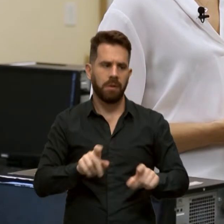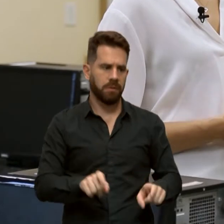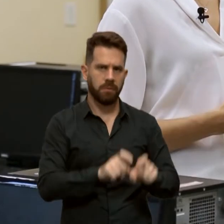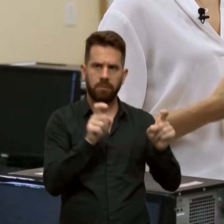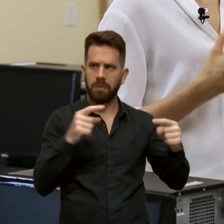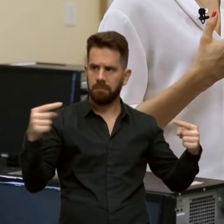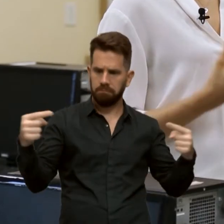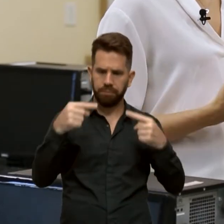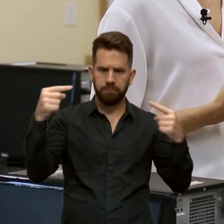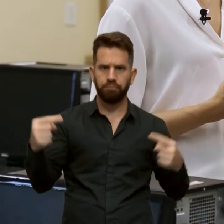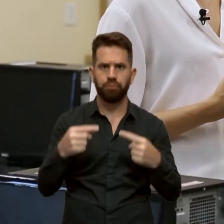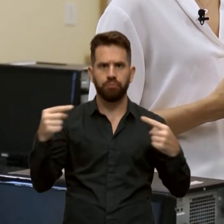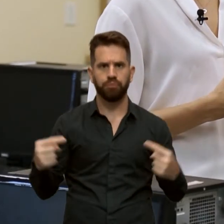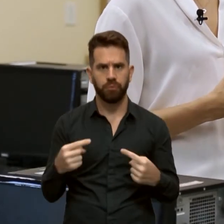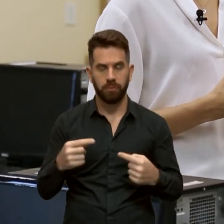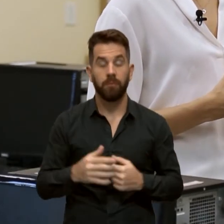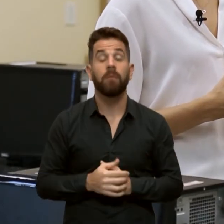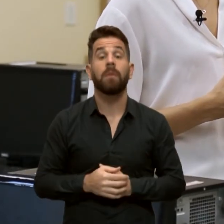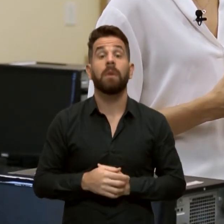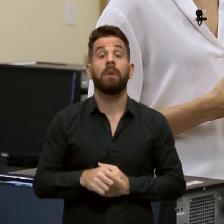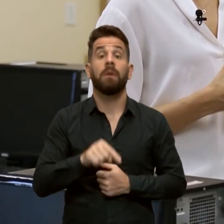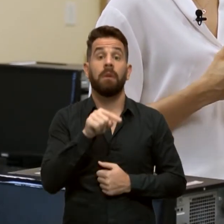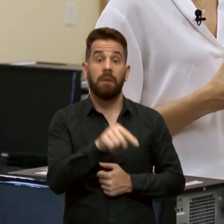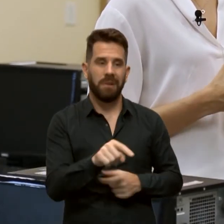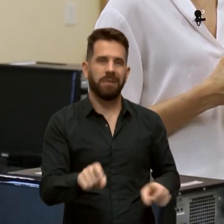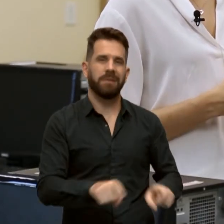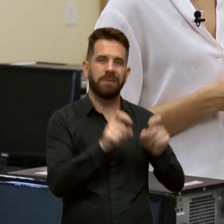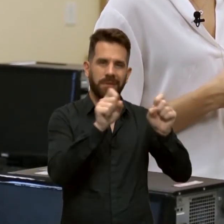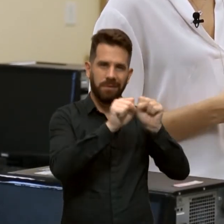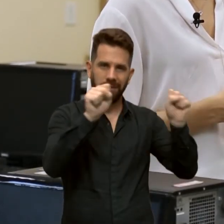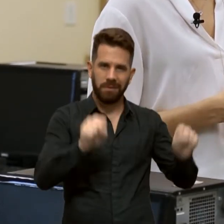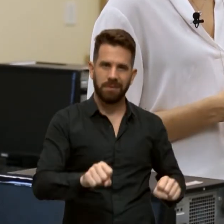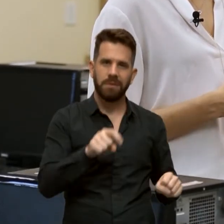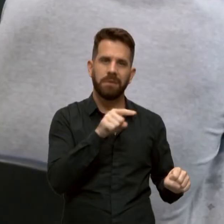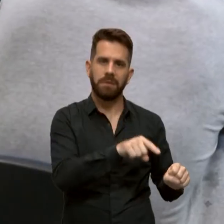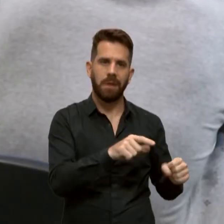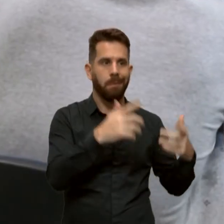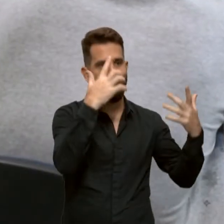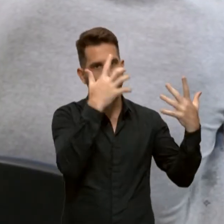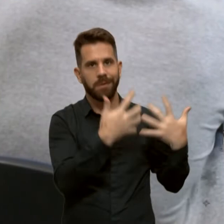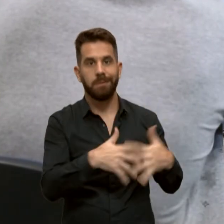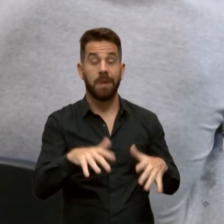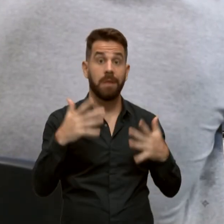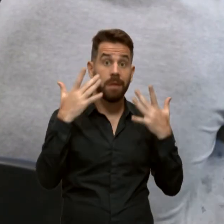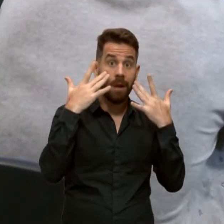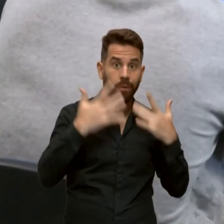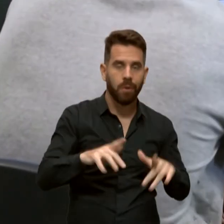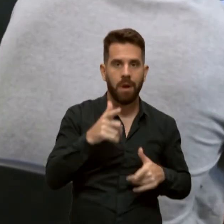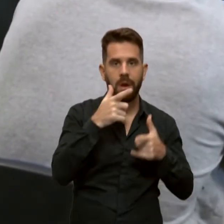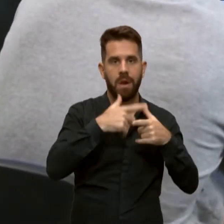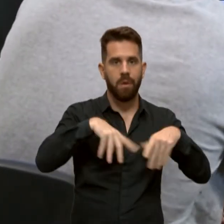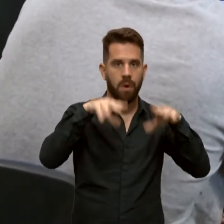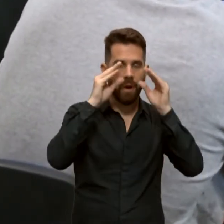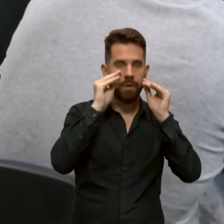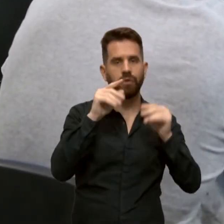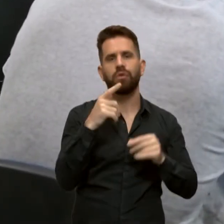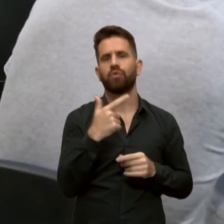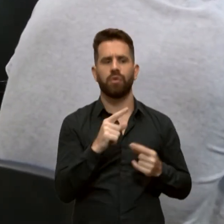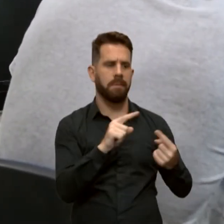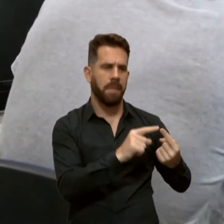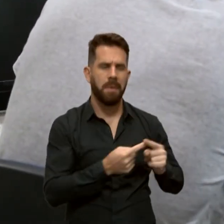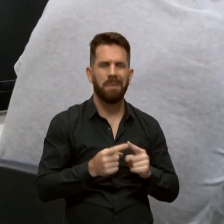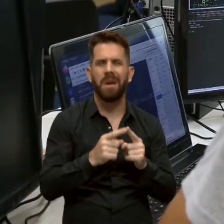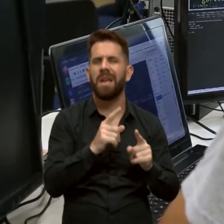racismo? Por se tratar de um sistema de processamento natural de linguagem, a gente não tem algoritmos que resolvem essa questão